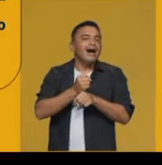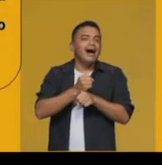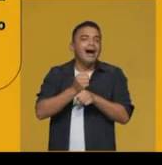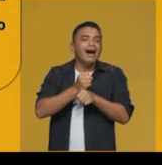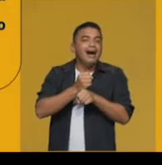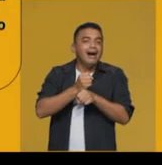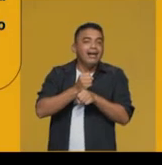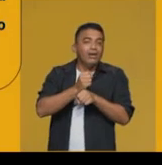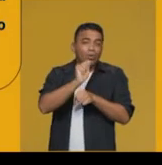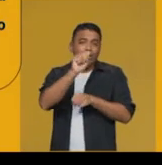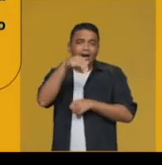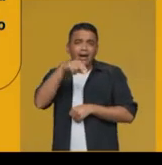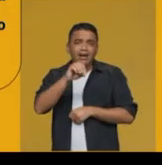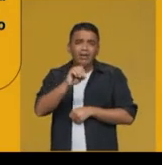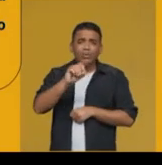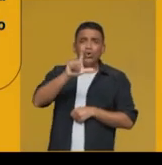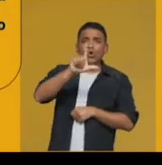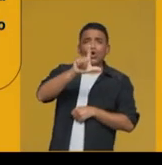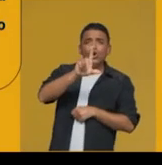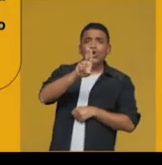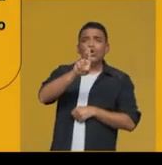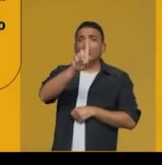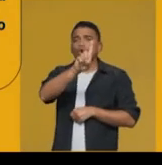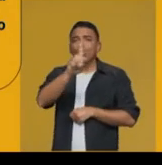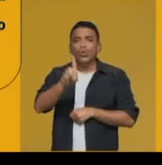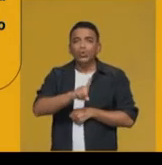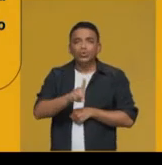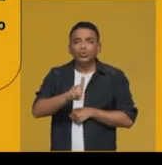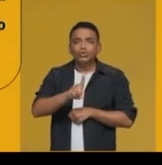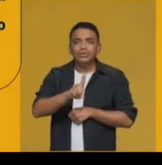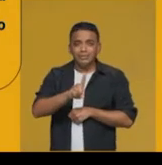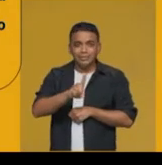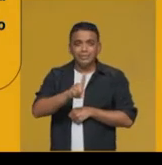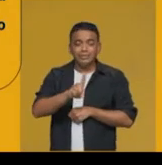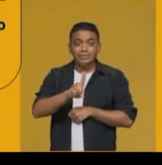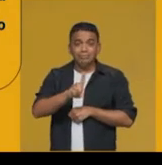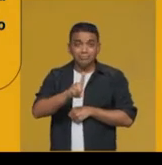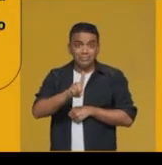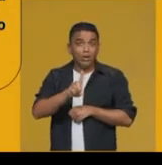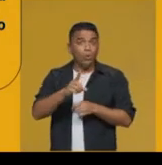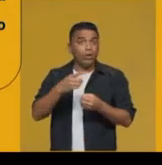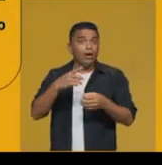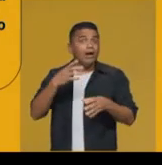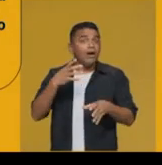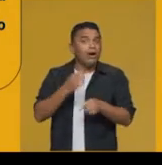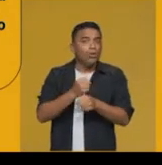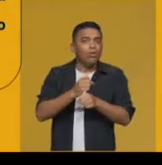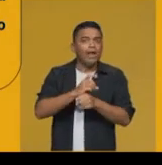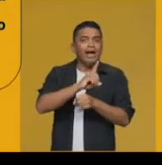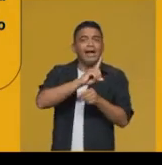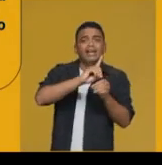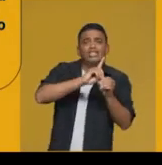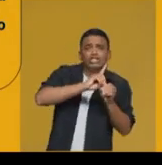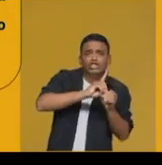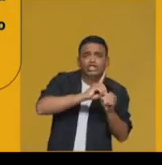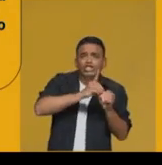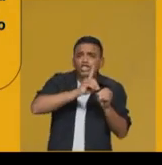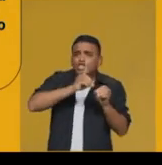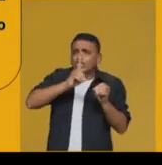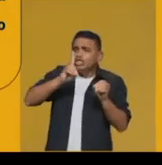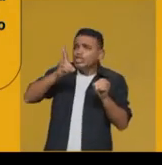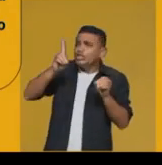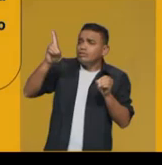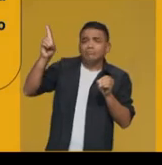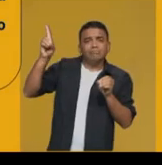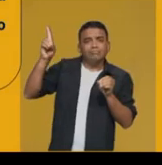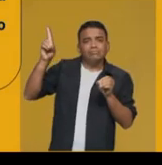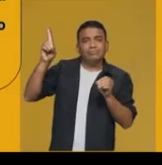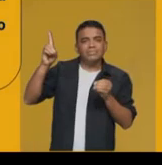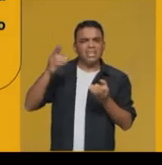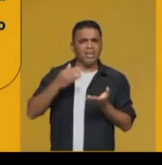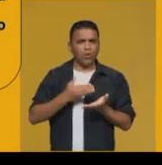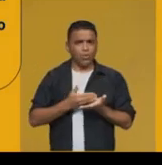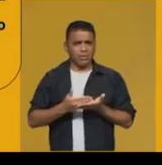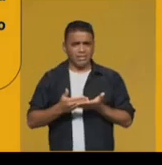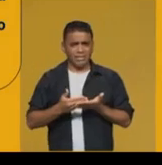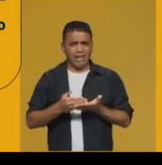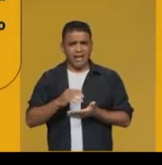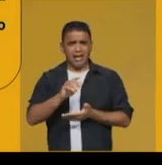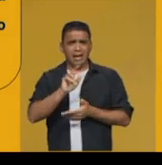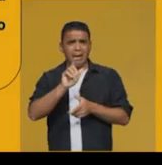uma unidade de distância. Nós sempre confundimos isso por conta da gente começar essa expressão com a palavra ano.